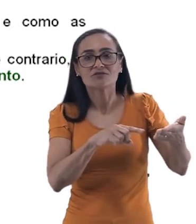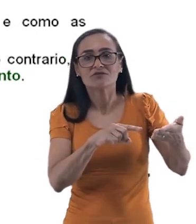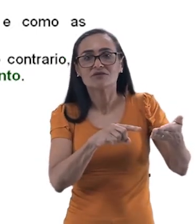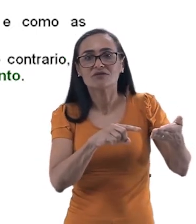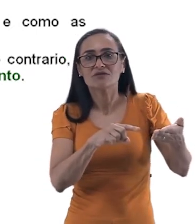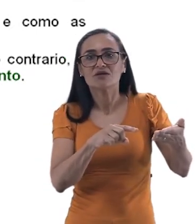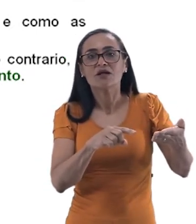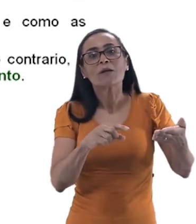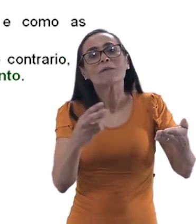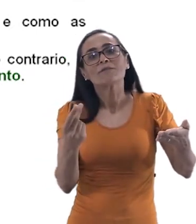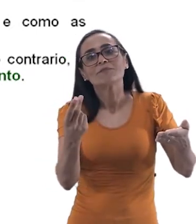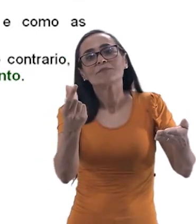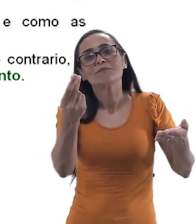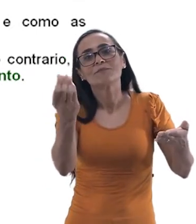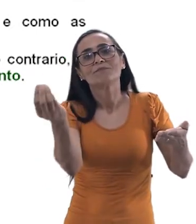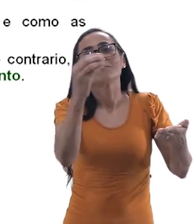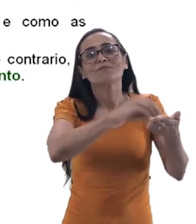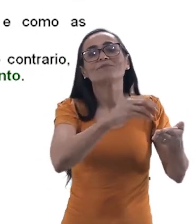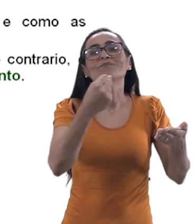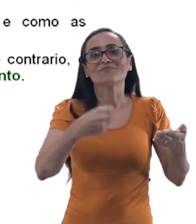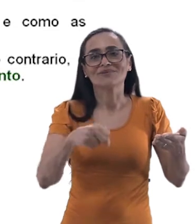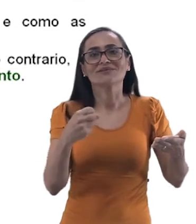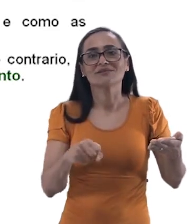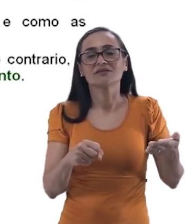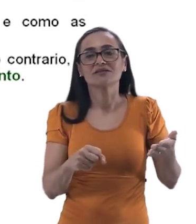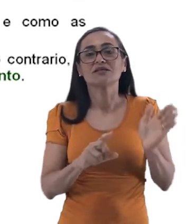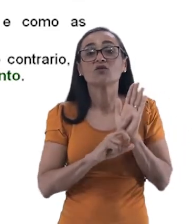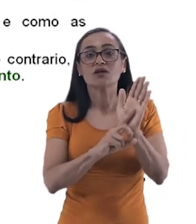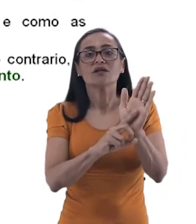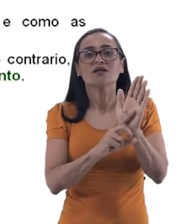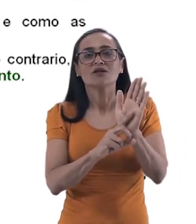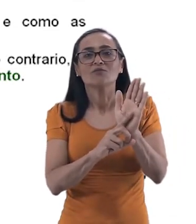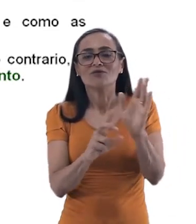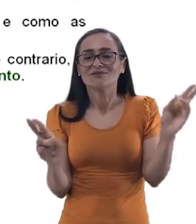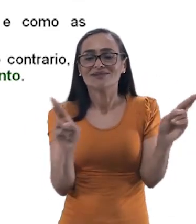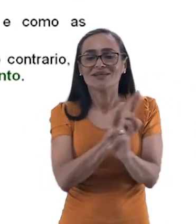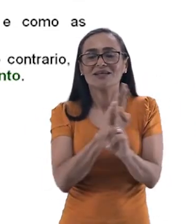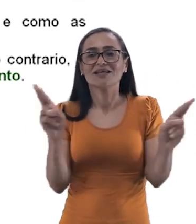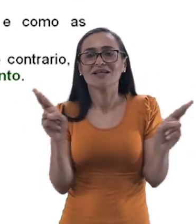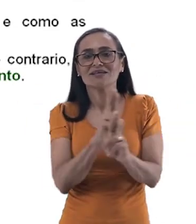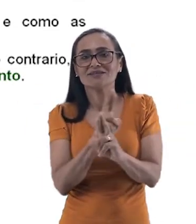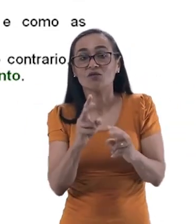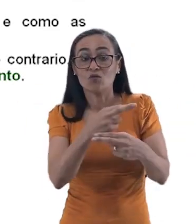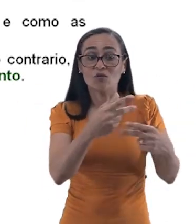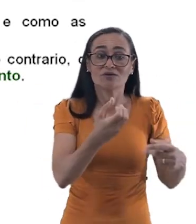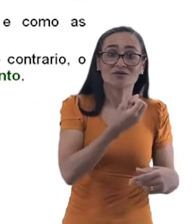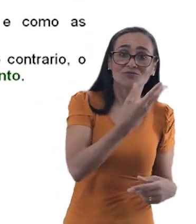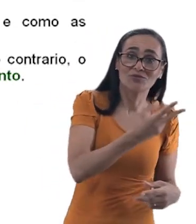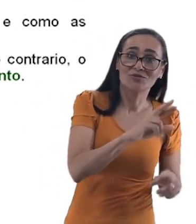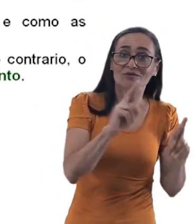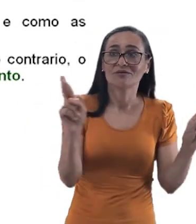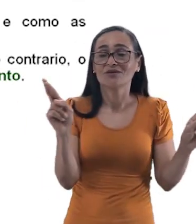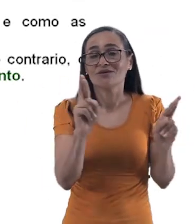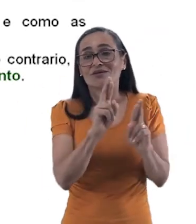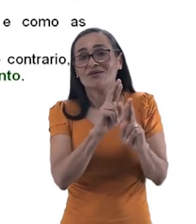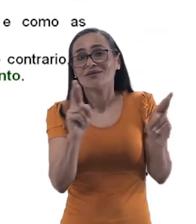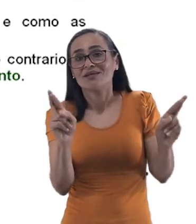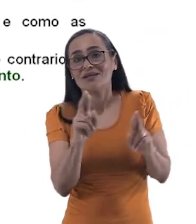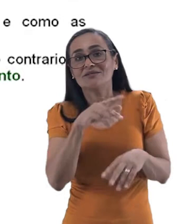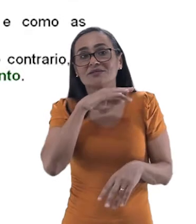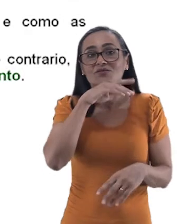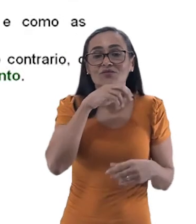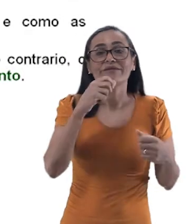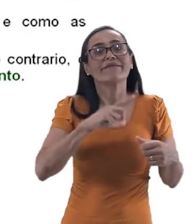atividades consomem os recursos. Ele estabelece uma relação de causa e efeito entre